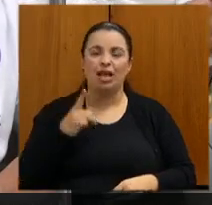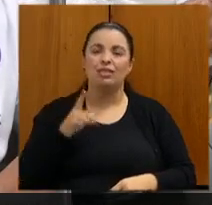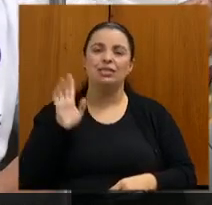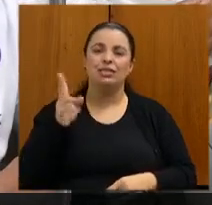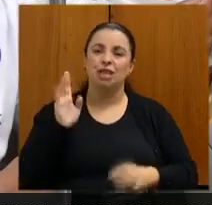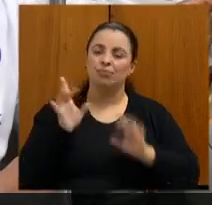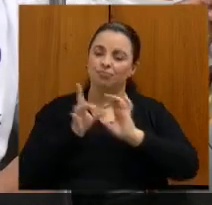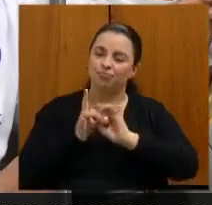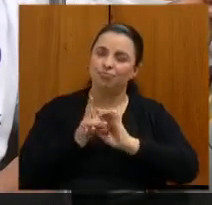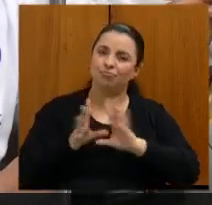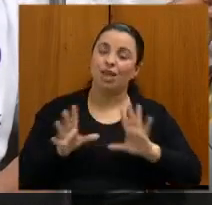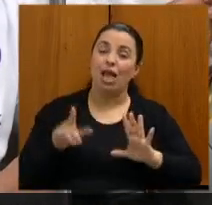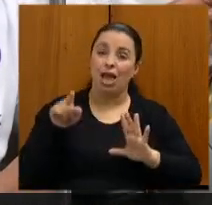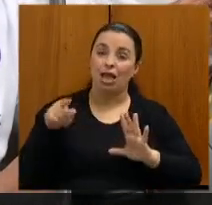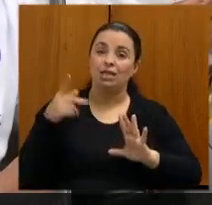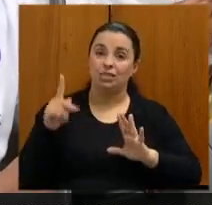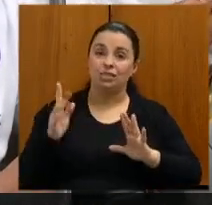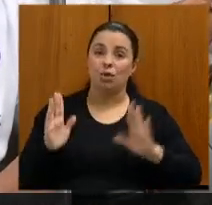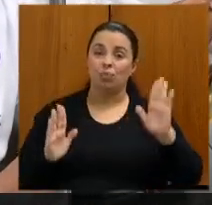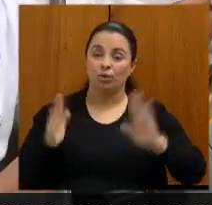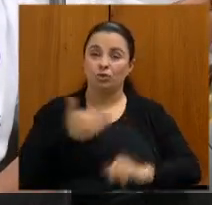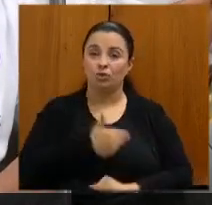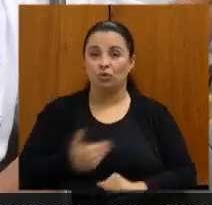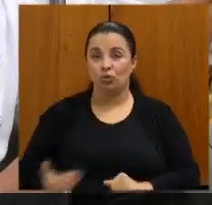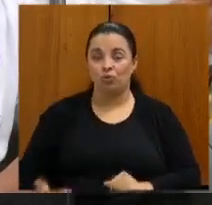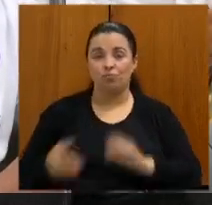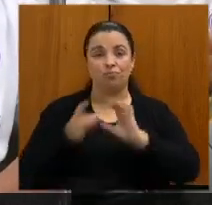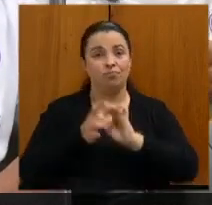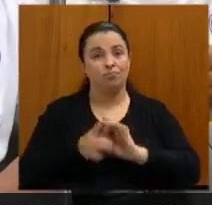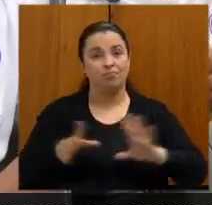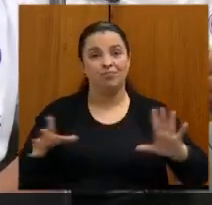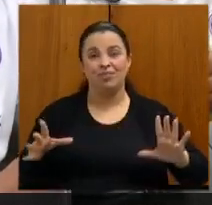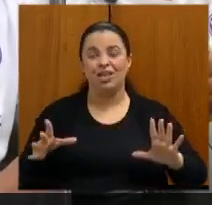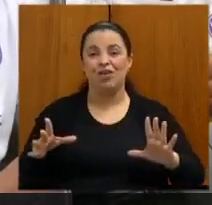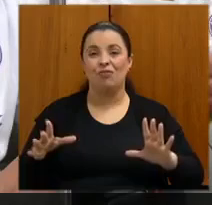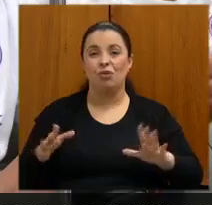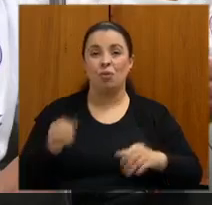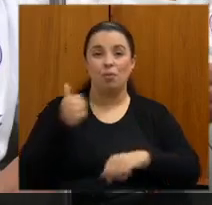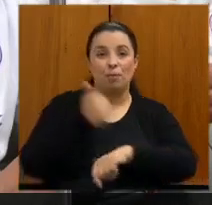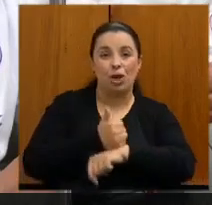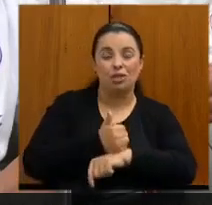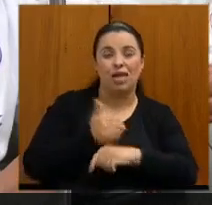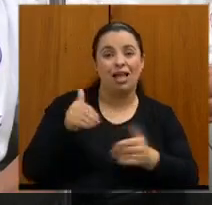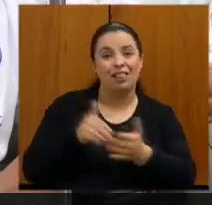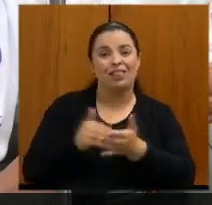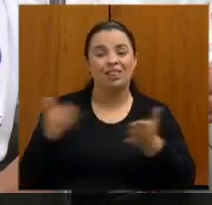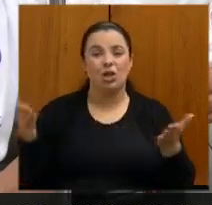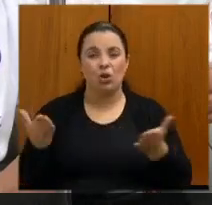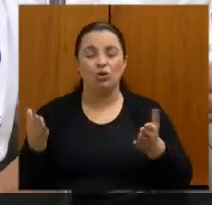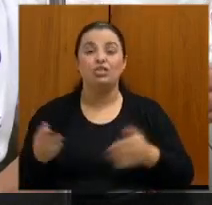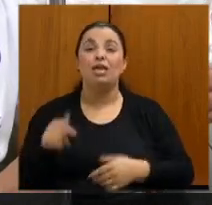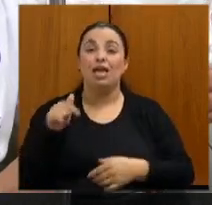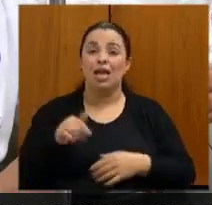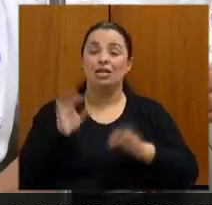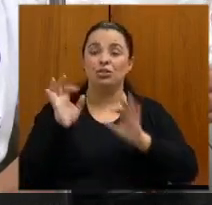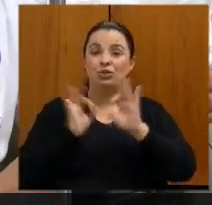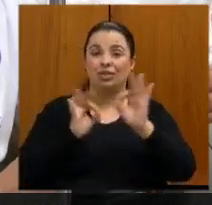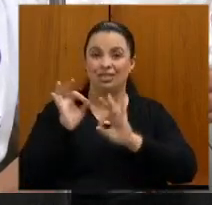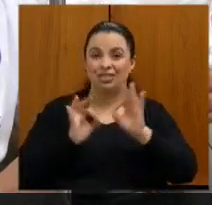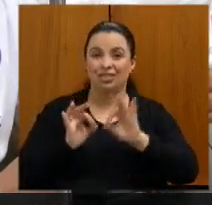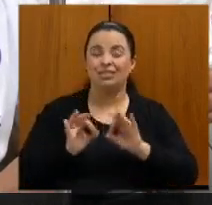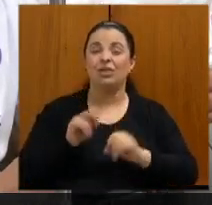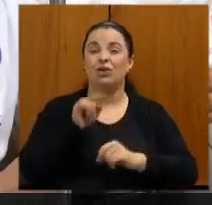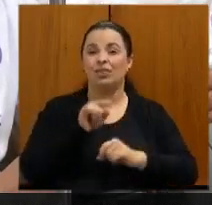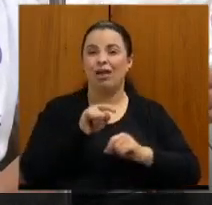André colocou mandato dela à disposição Desde o Primeiro Momento e muito dessa organização que a cidade